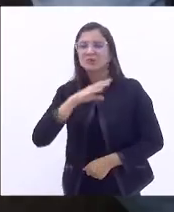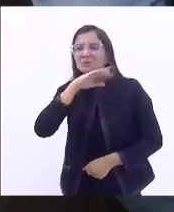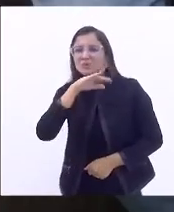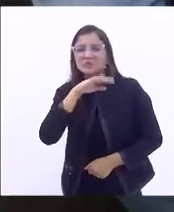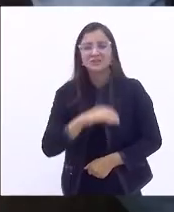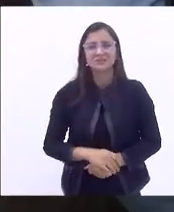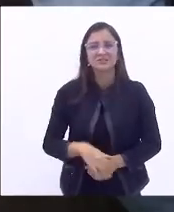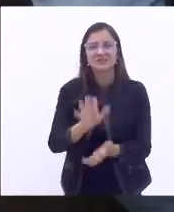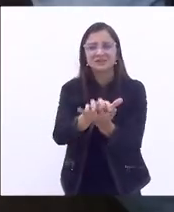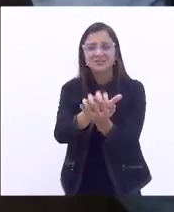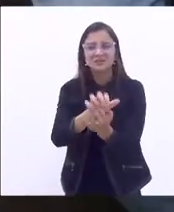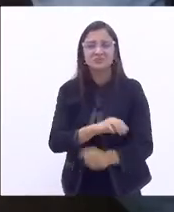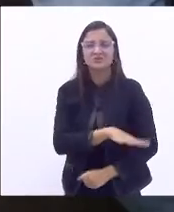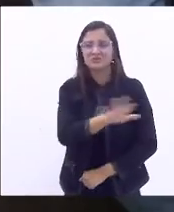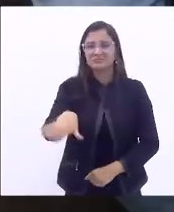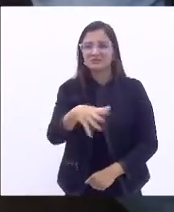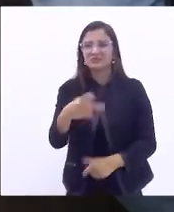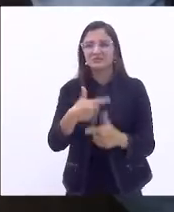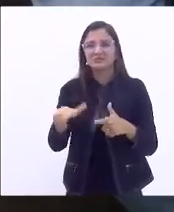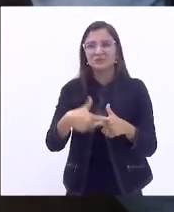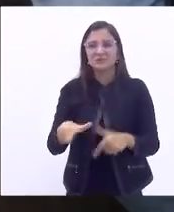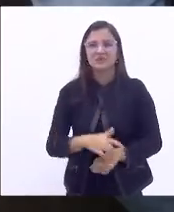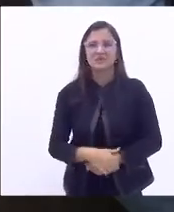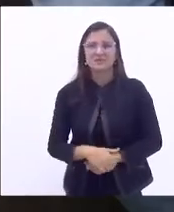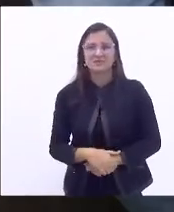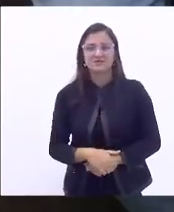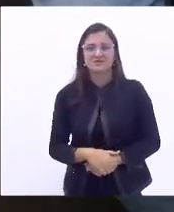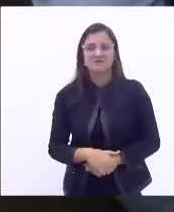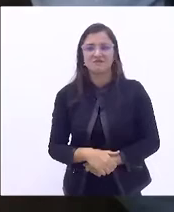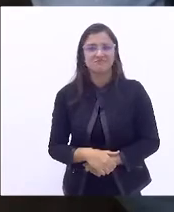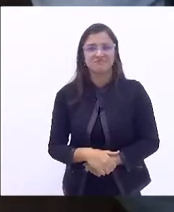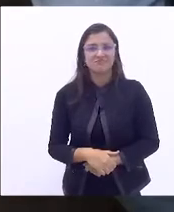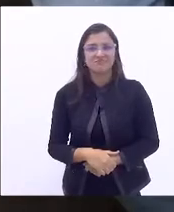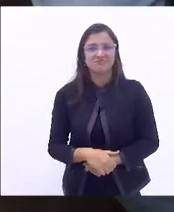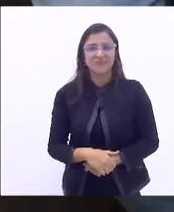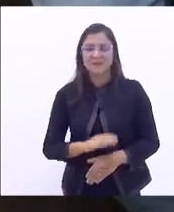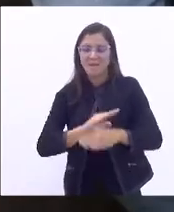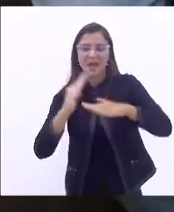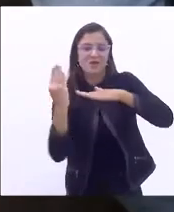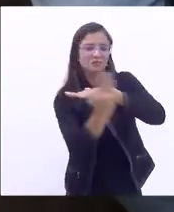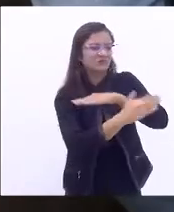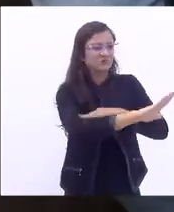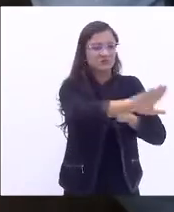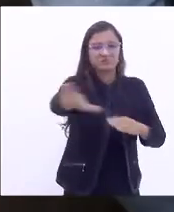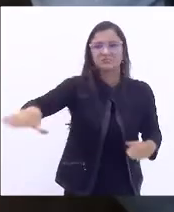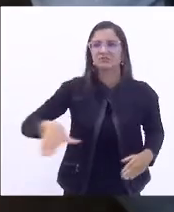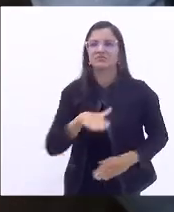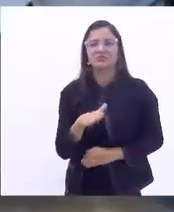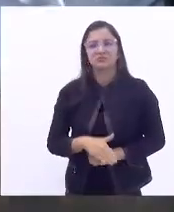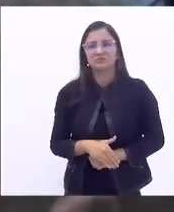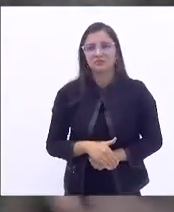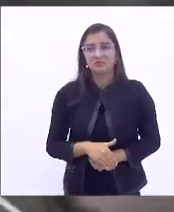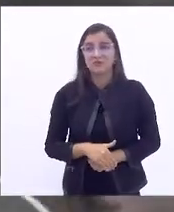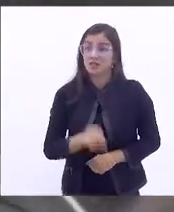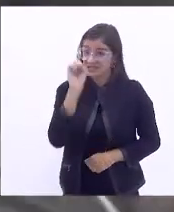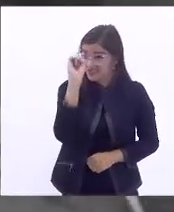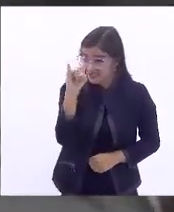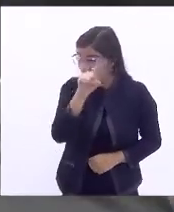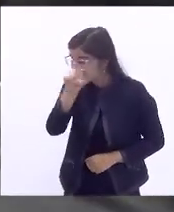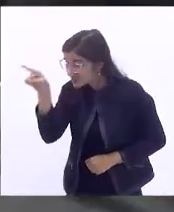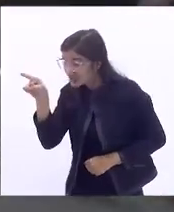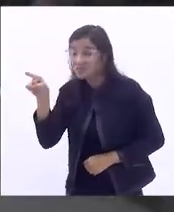de Santa Cruz, não só a reta do João 23, mas todos os bairros de Santa Cruz. Se os 9 deputados forem lá em Santa